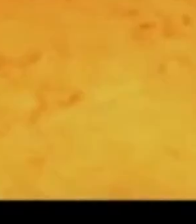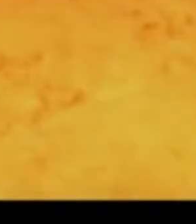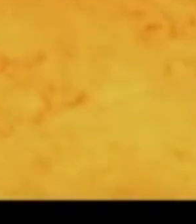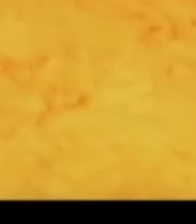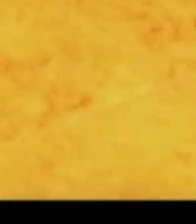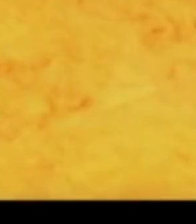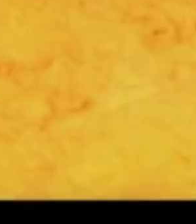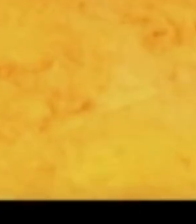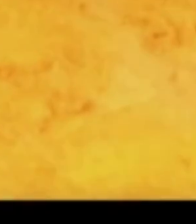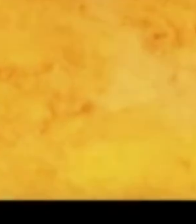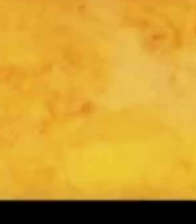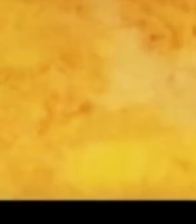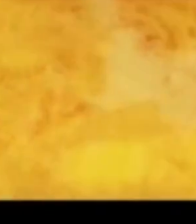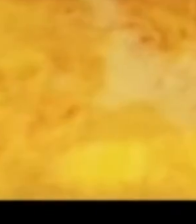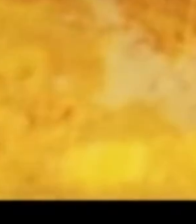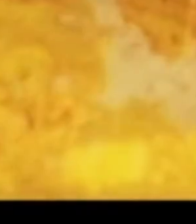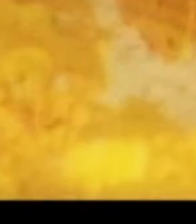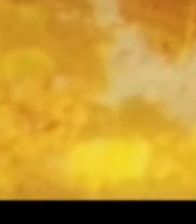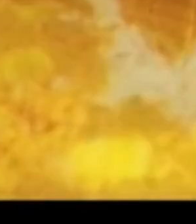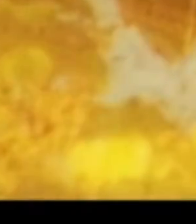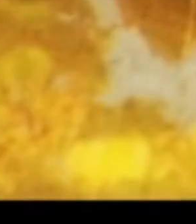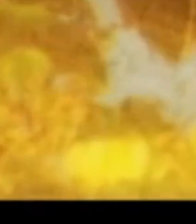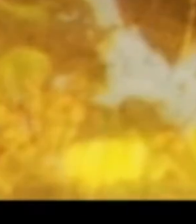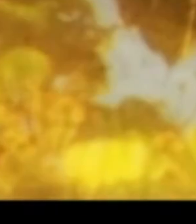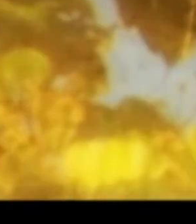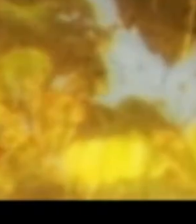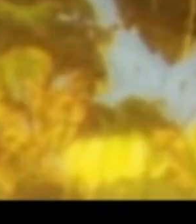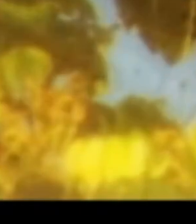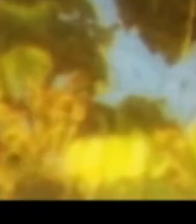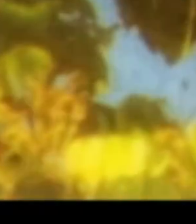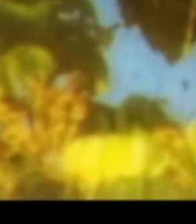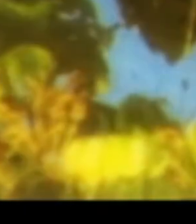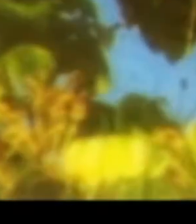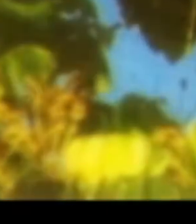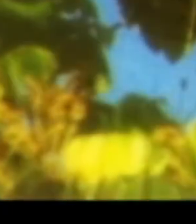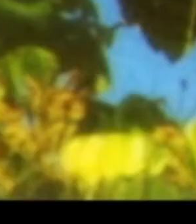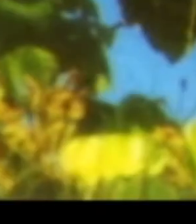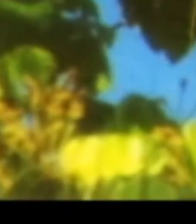E aí E aí